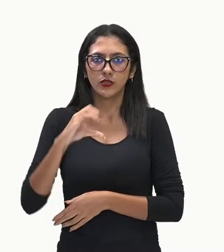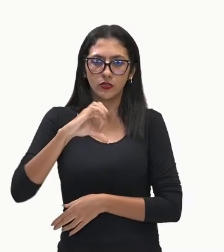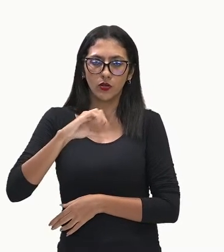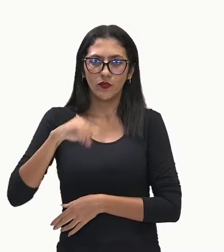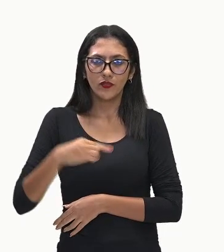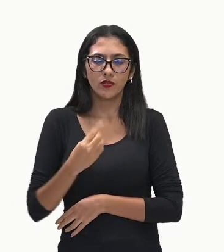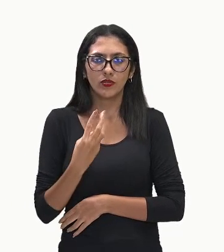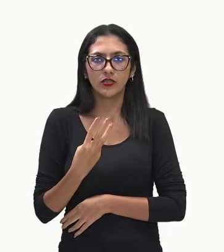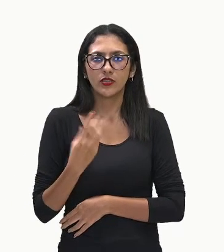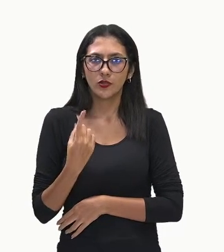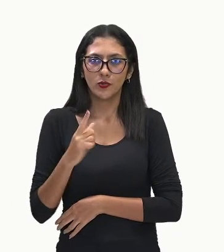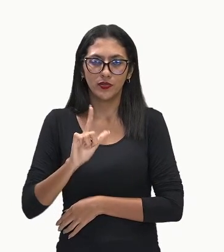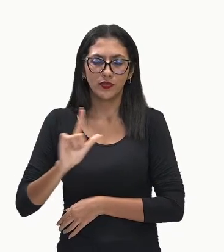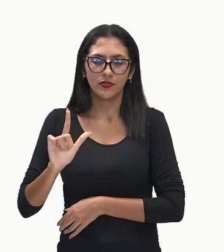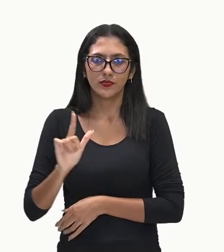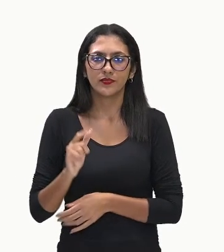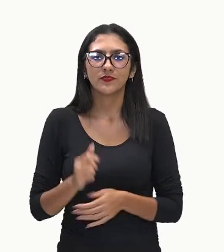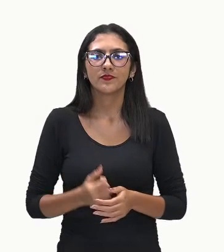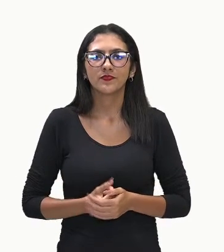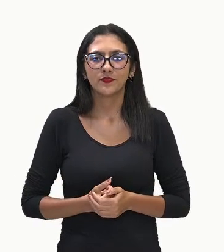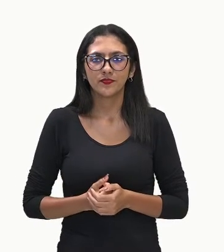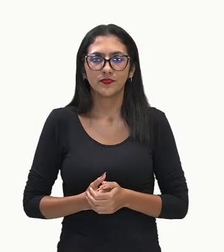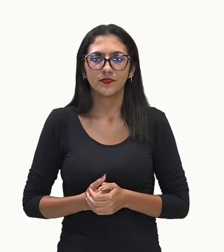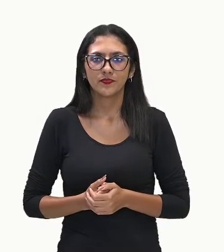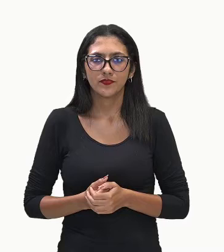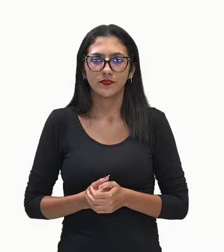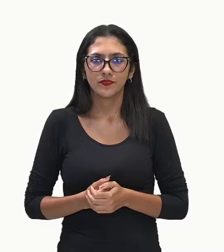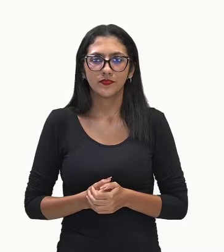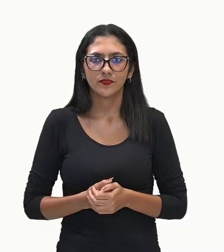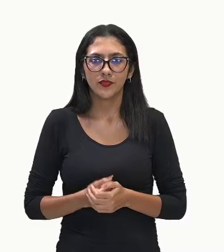109,31. A máquina 4,